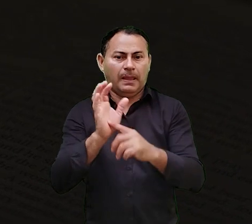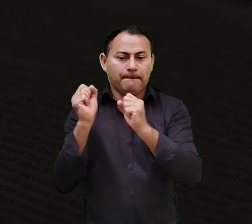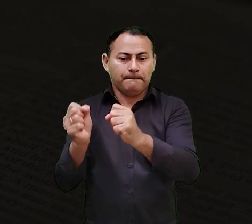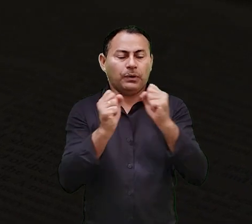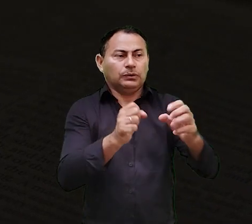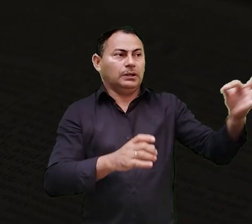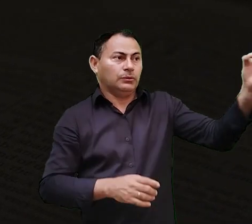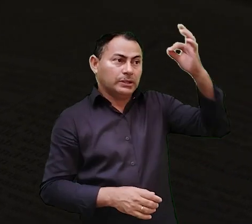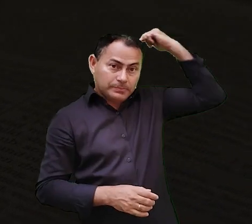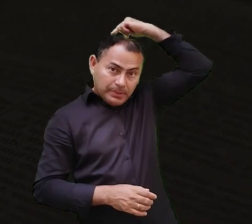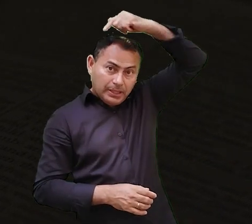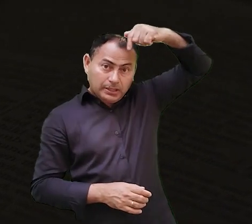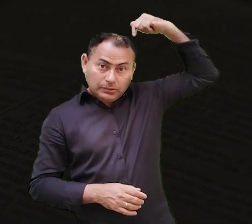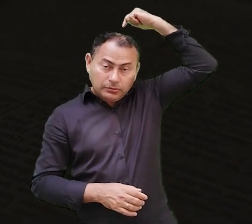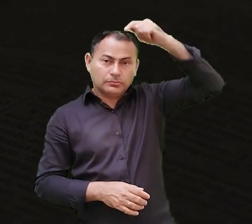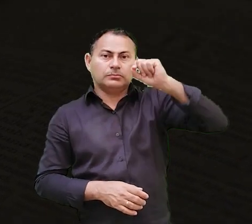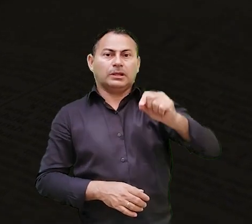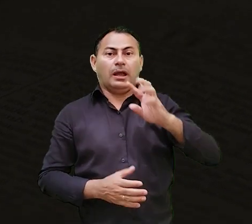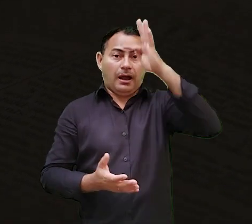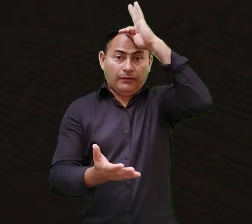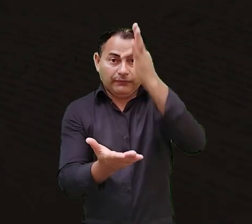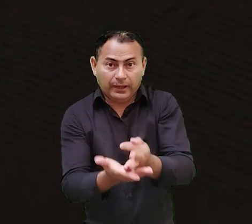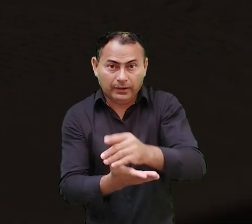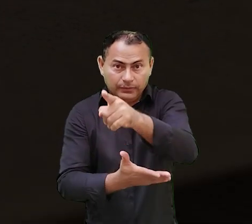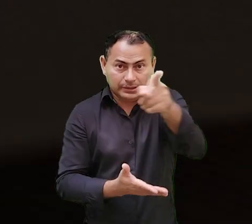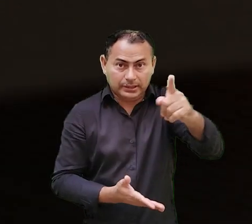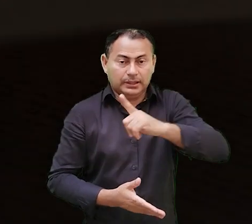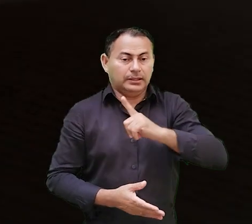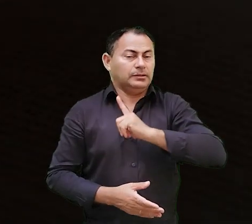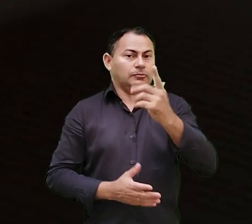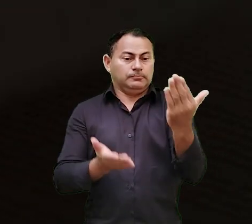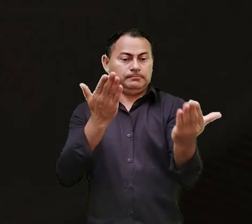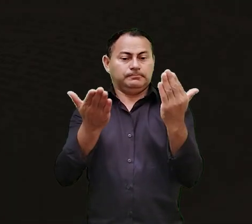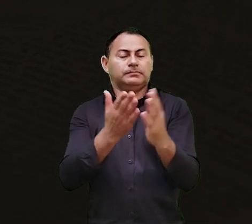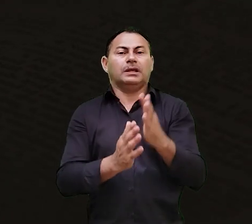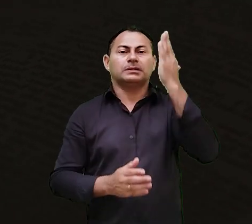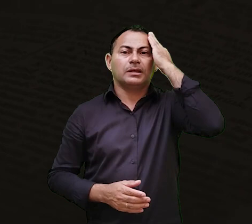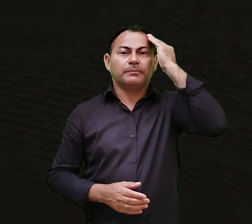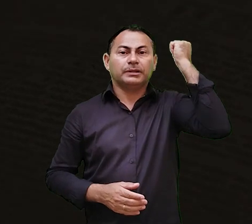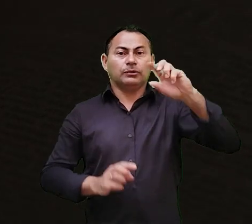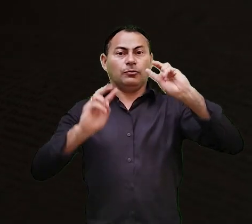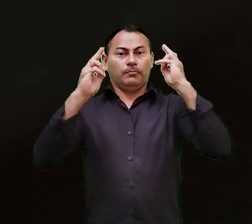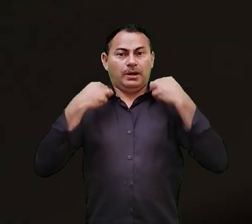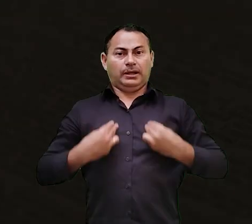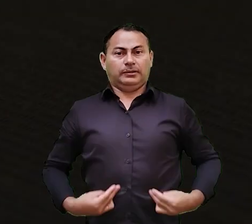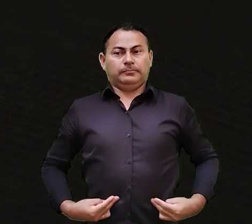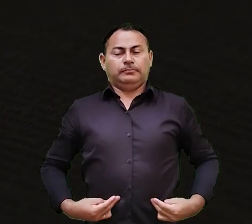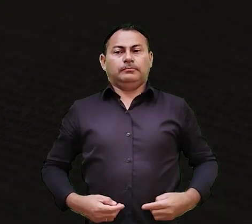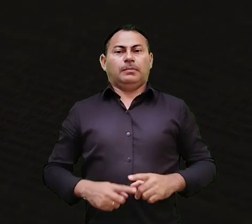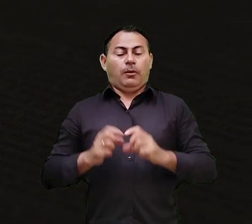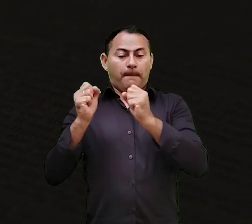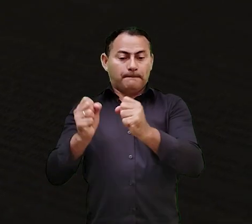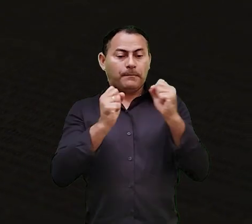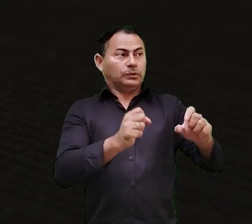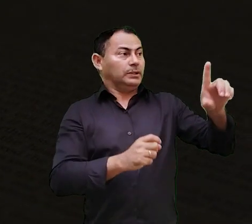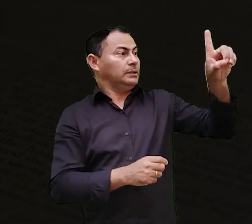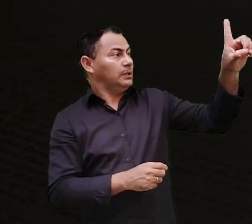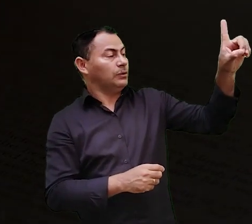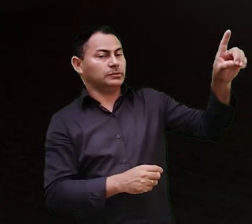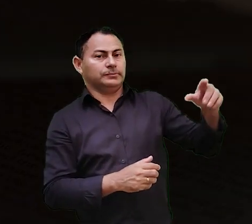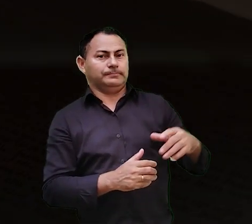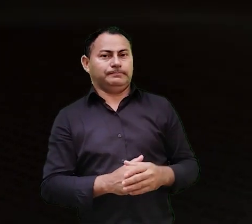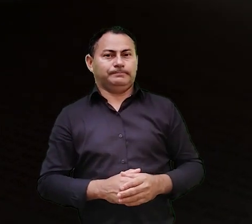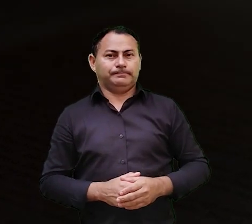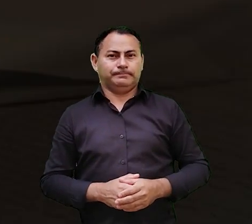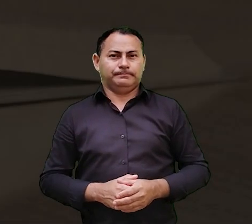de demonstração do poder do Espírito, para que a fé que vocês têm não se baseasse na sabedoria humana, mas no